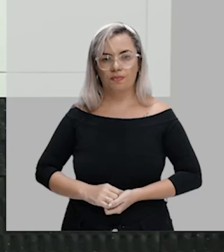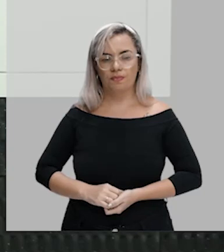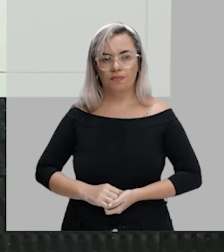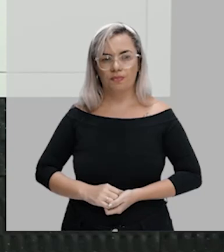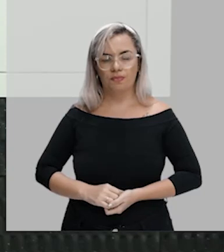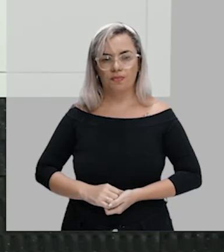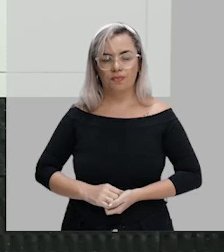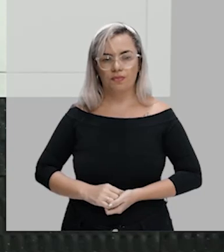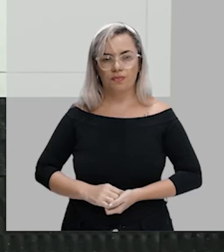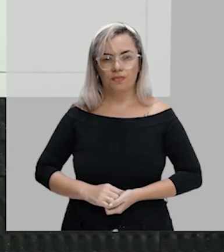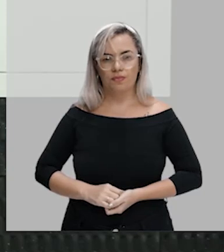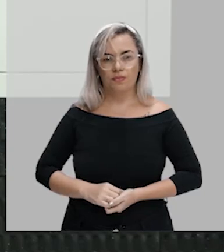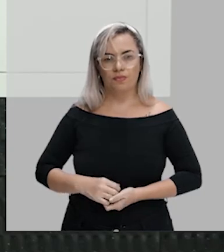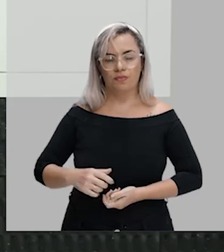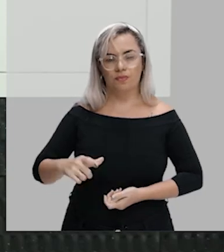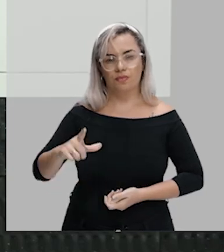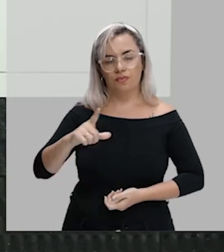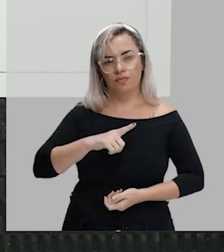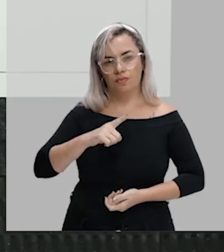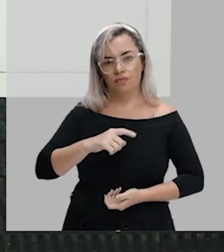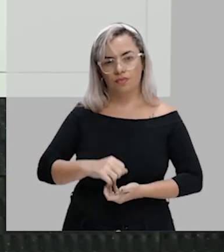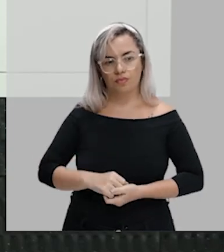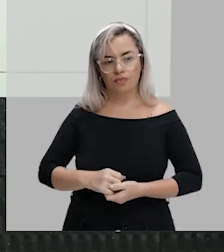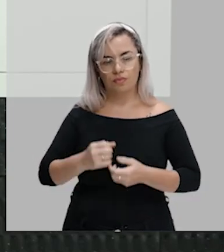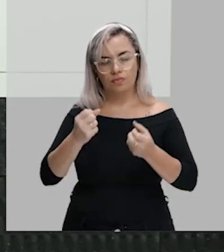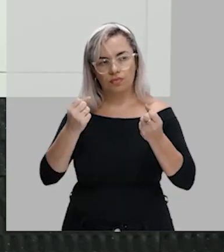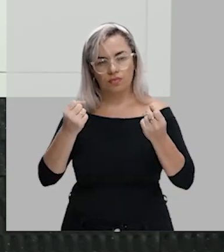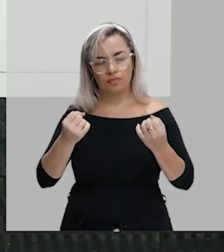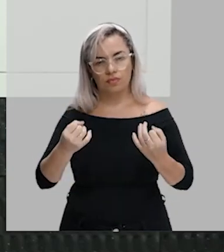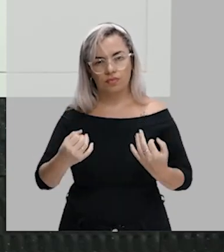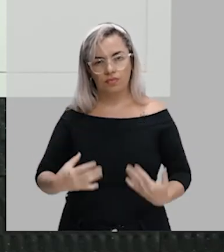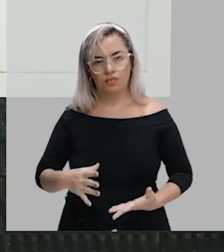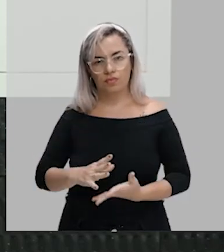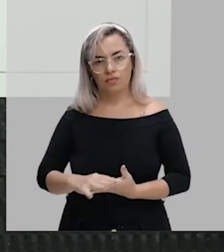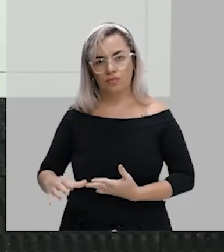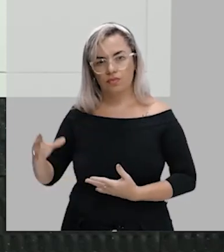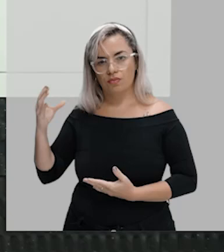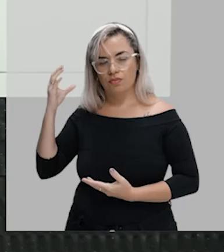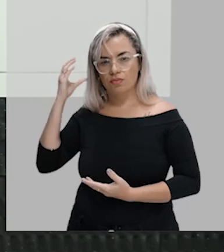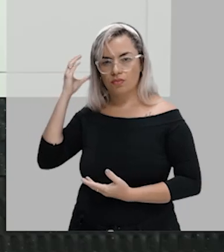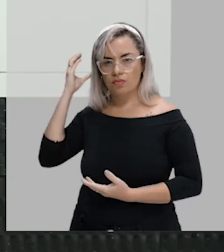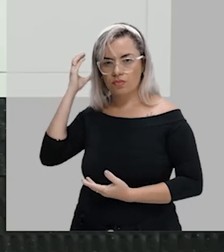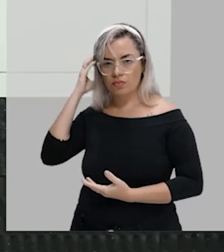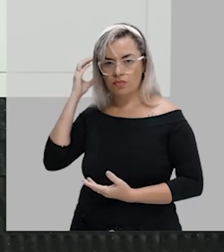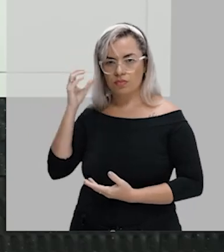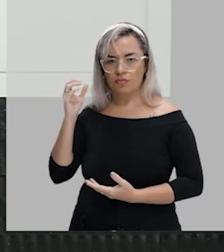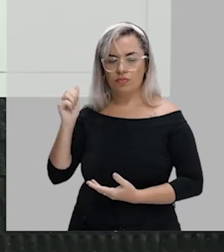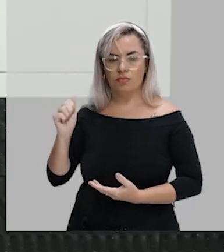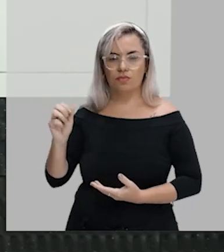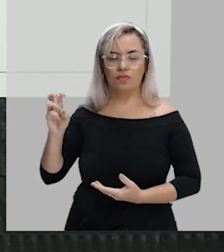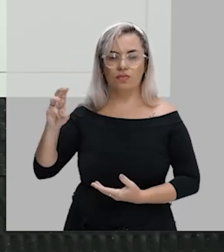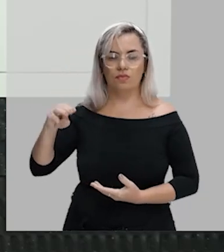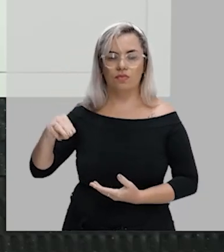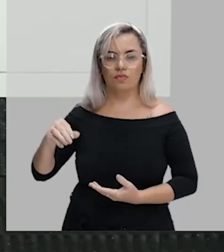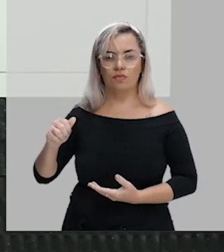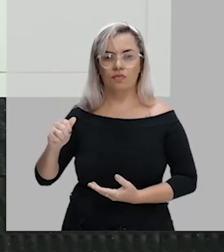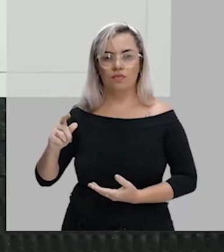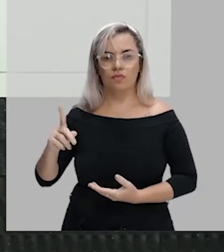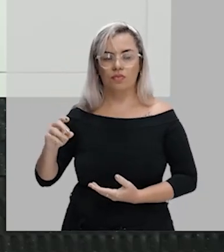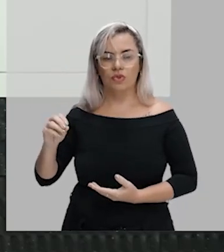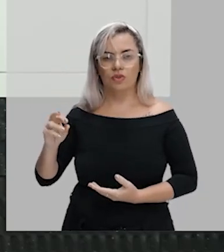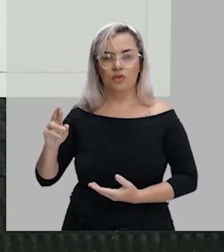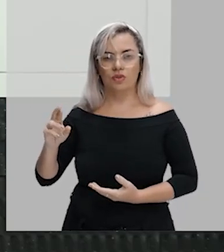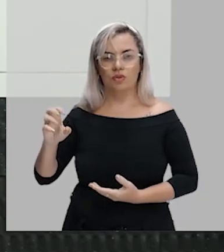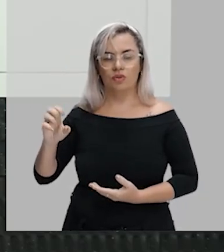você já deve ter visto falar, né, ouvido falar sobre aqueles rádios amadores, certo? São